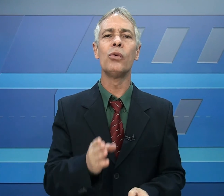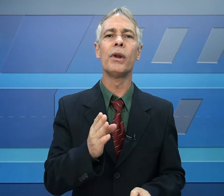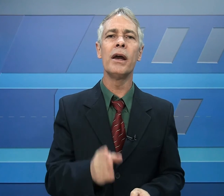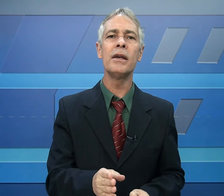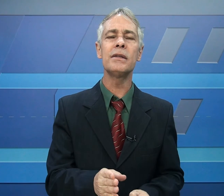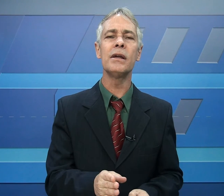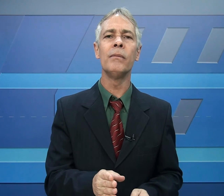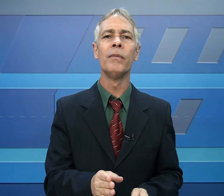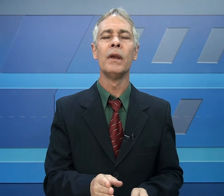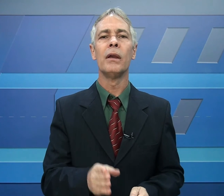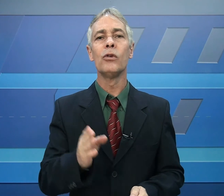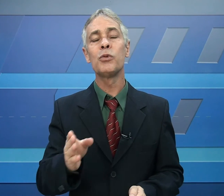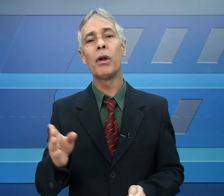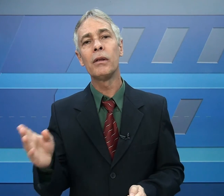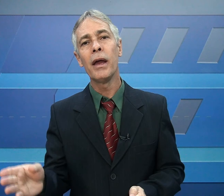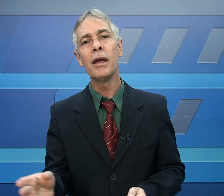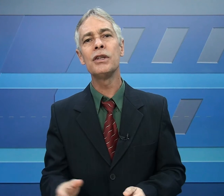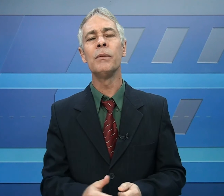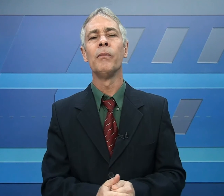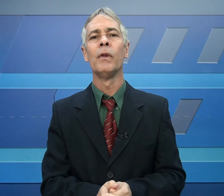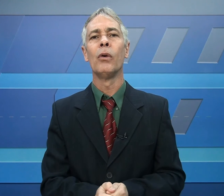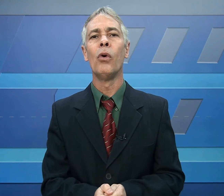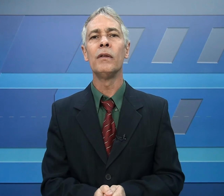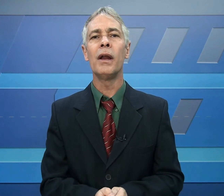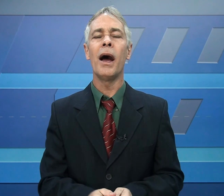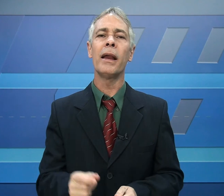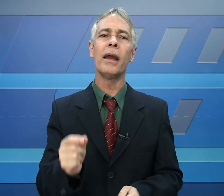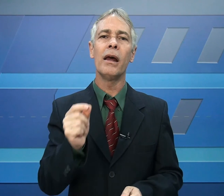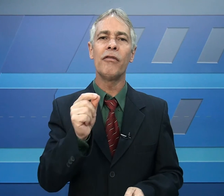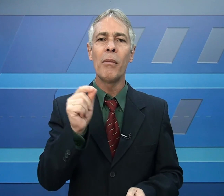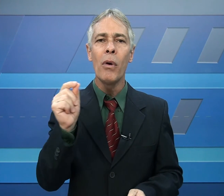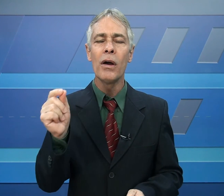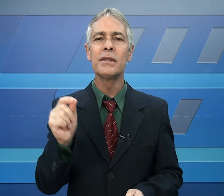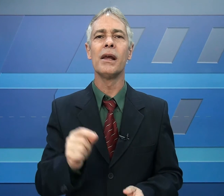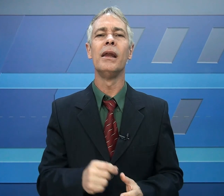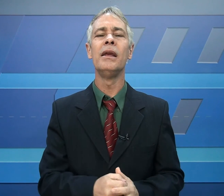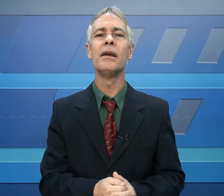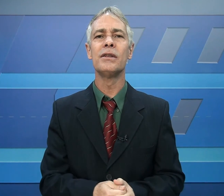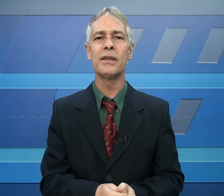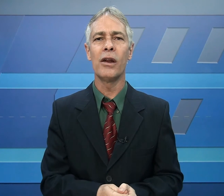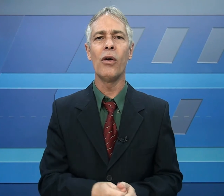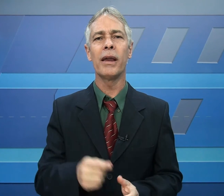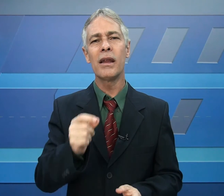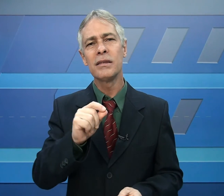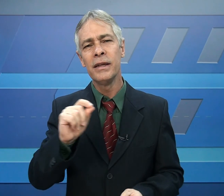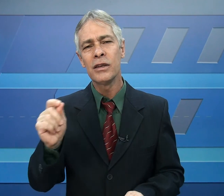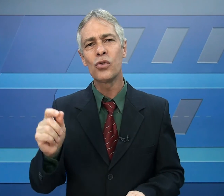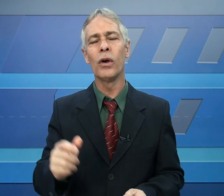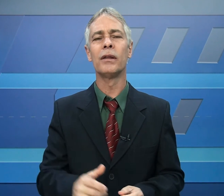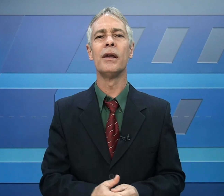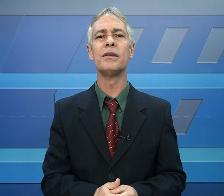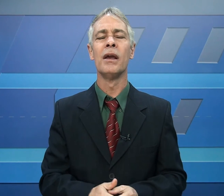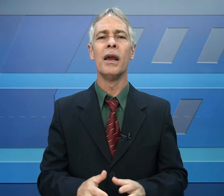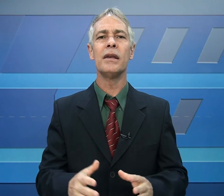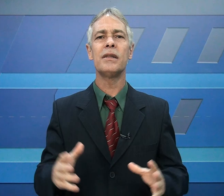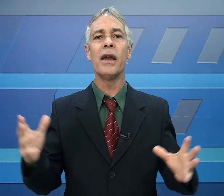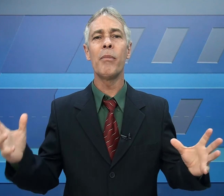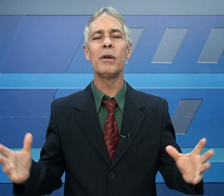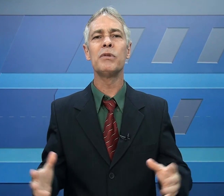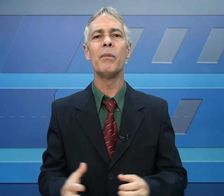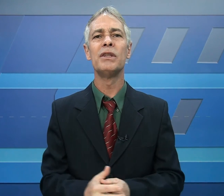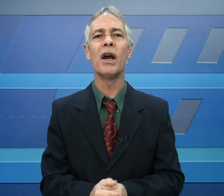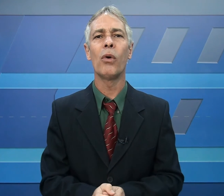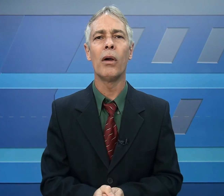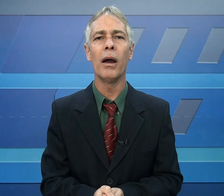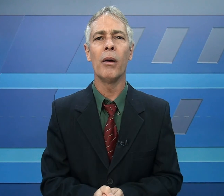de segurança que os protegem contra aquela famosa linha de cerol, aquelas linhas cortantes. Esta